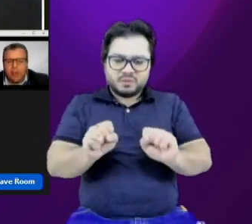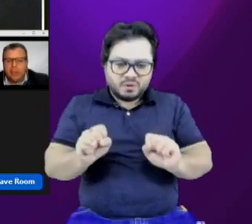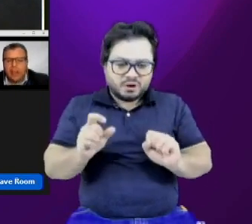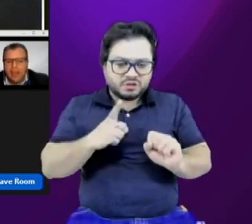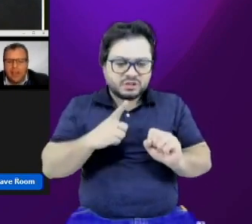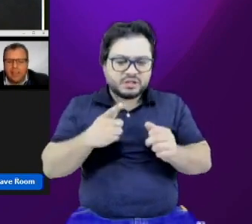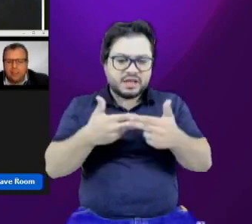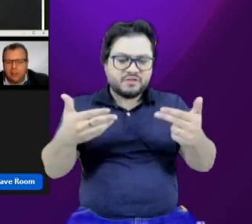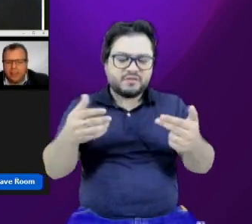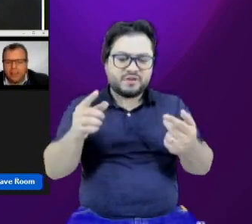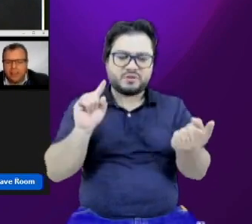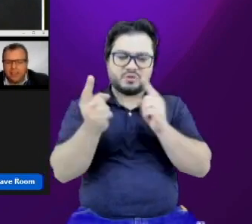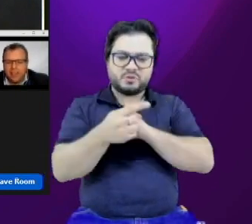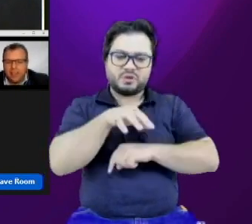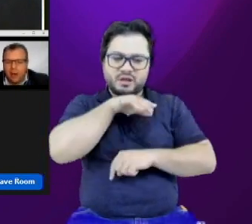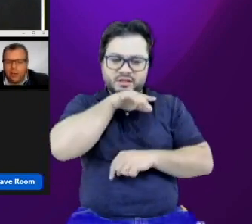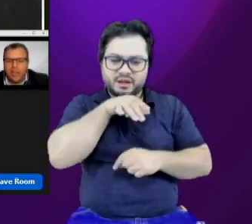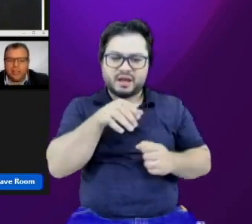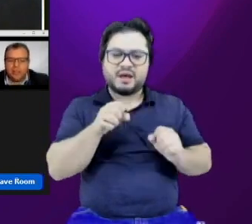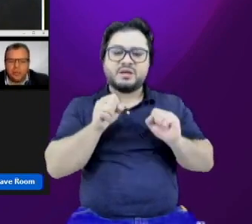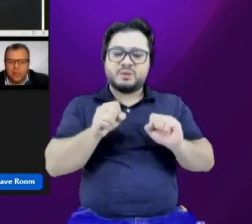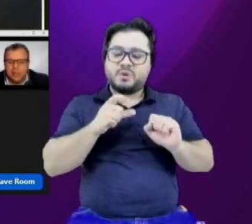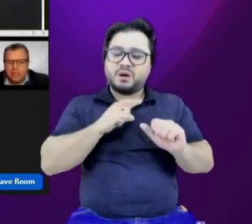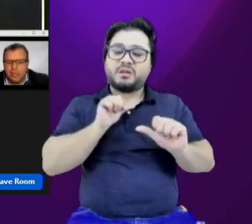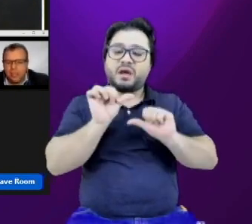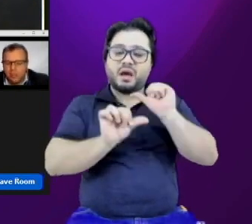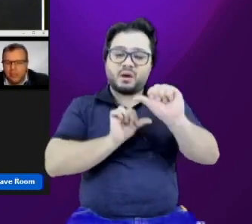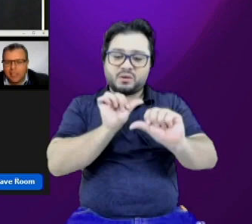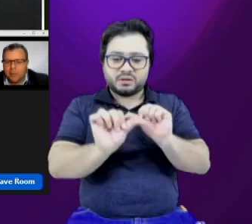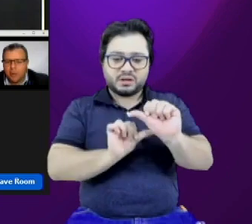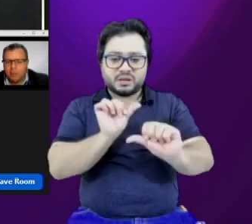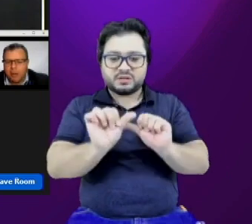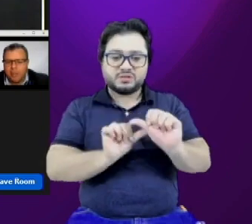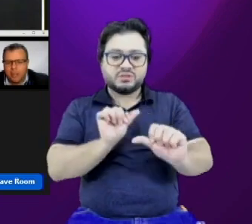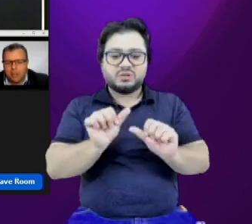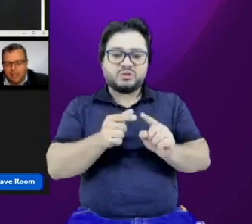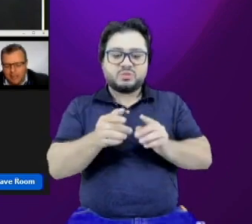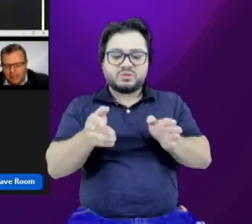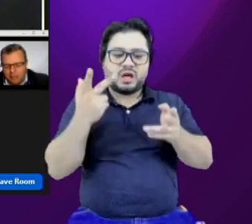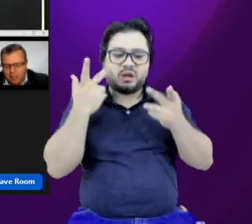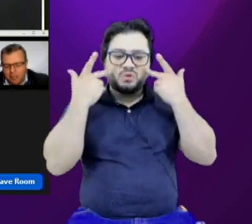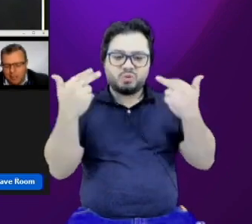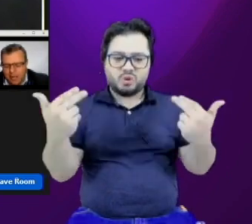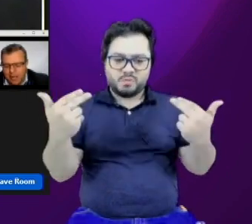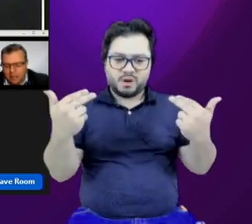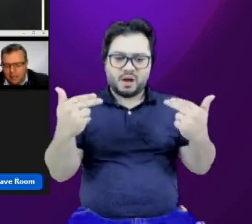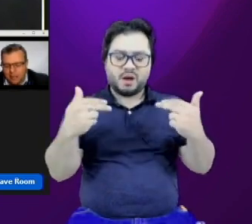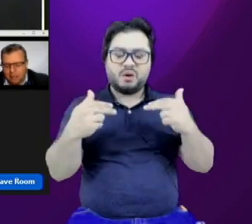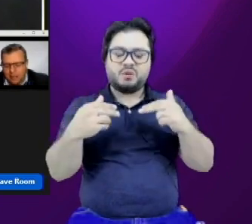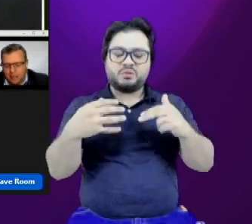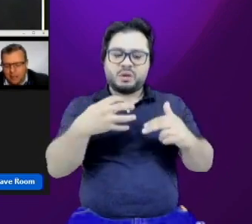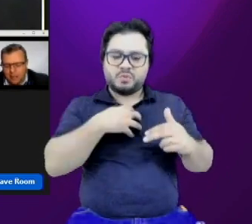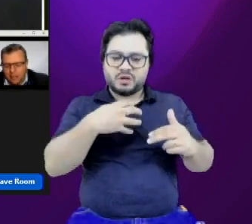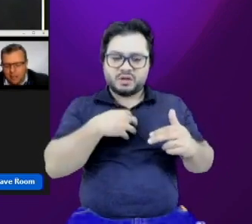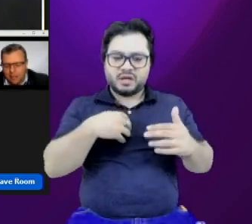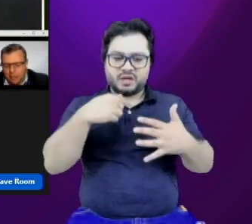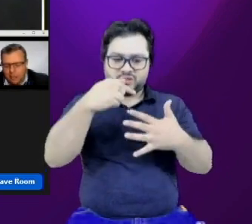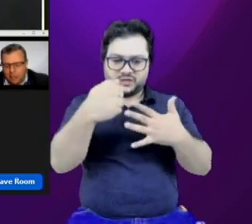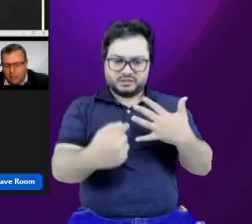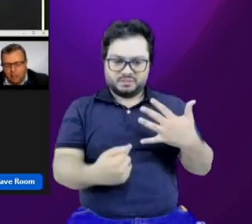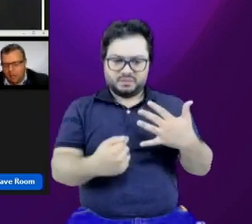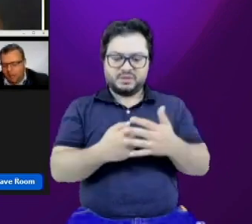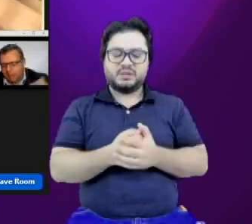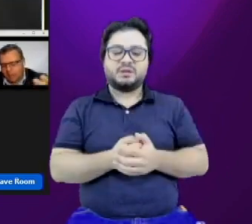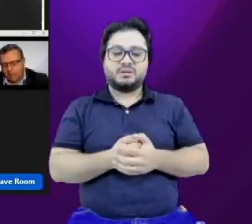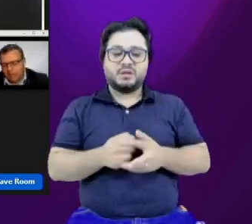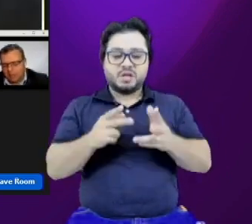efeitos colaterais, pode trazer alterações no estado normal da modalidade, da disciplina, né? Como você